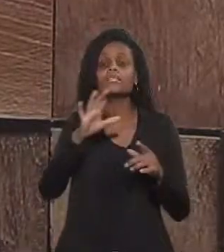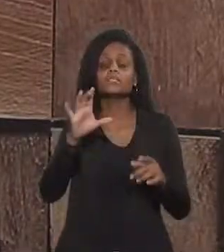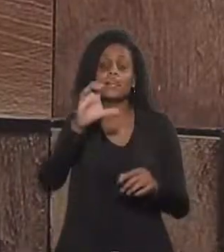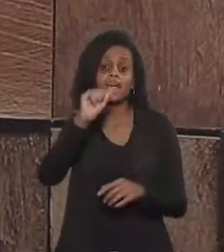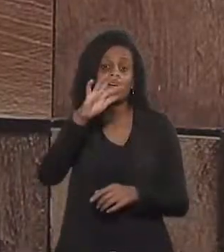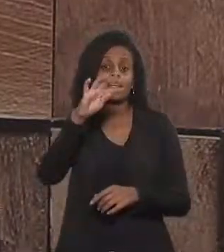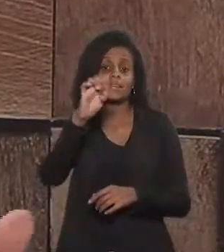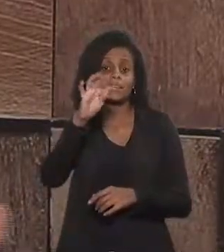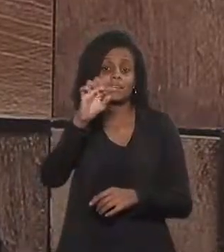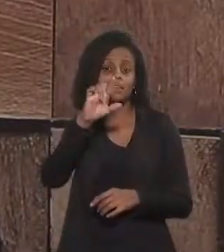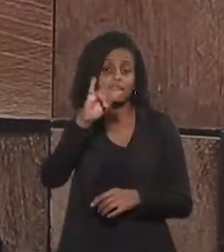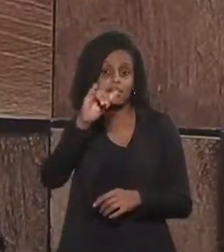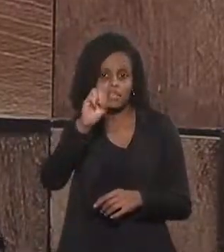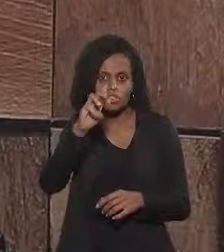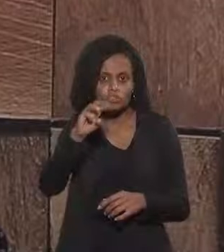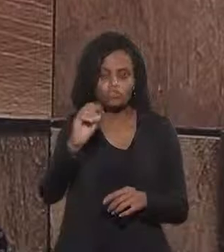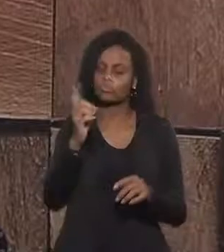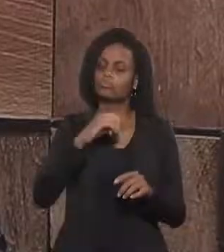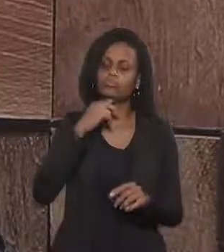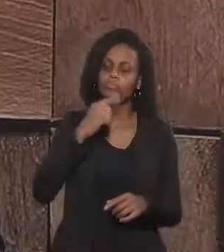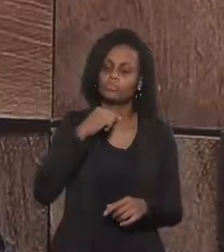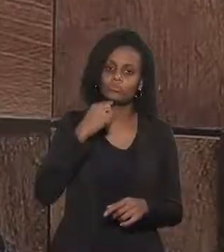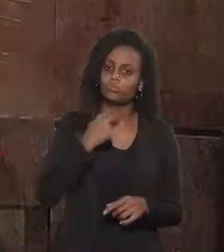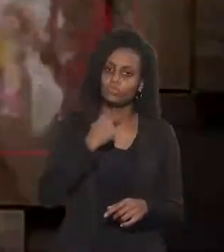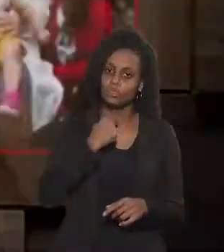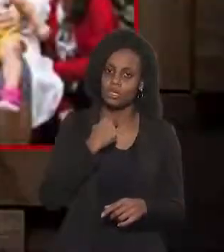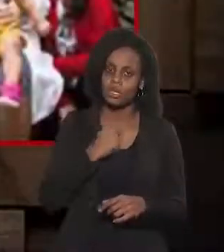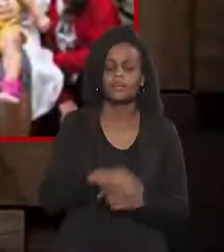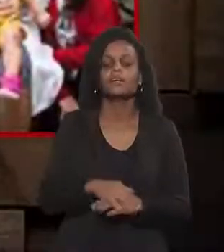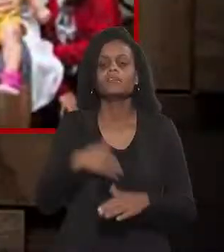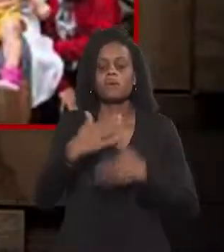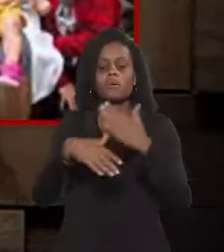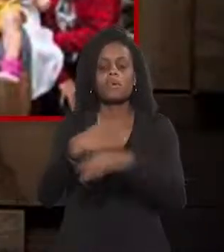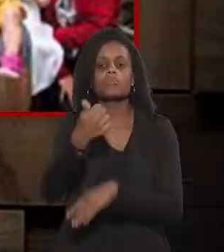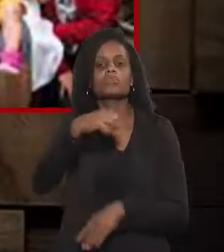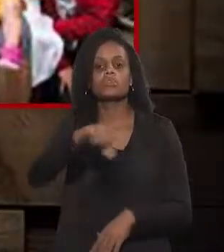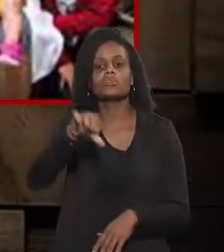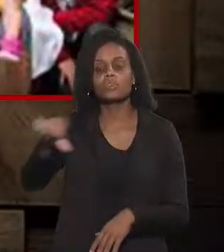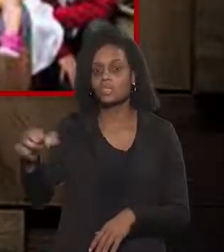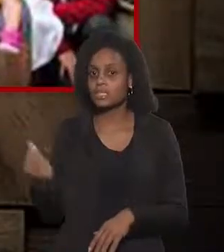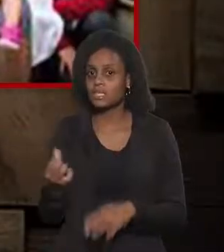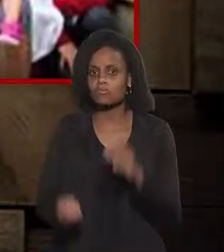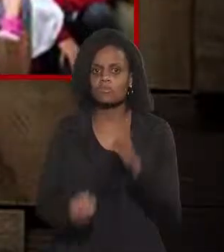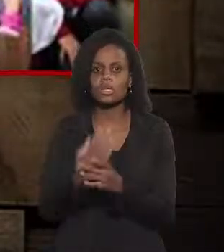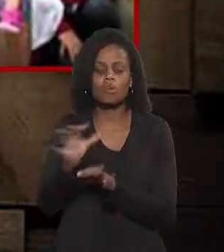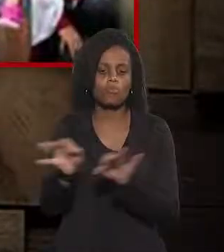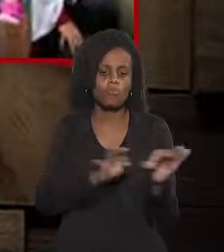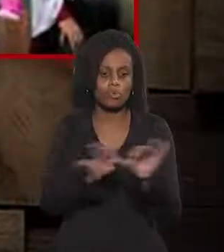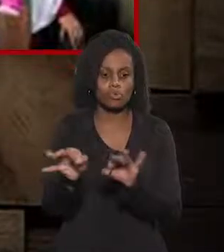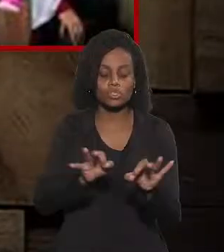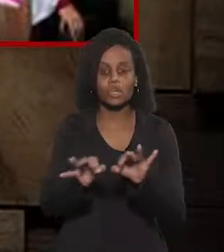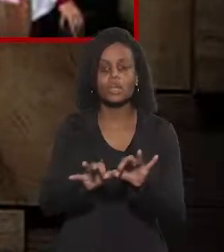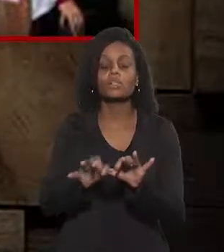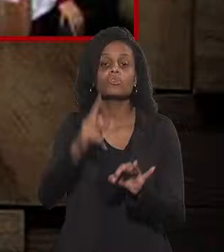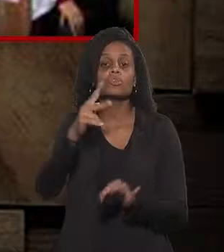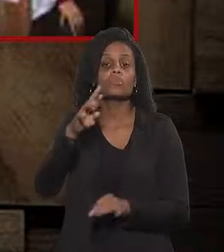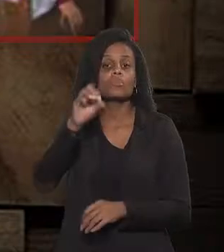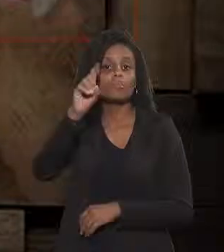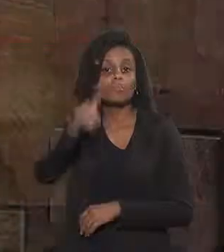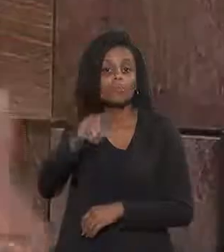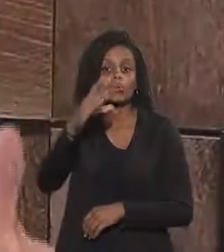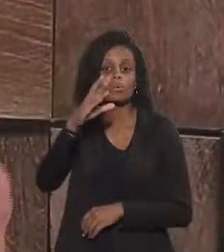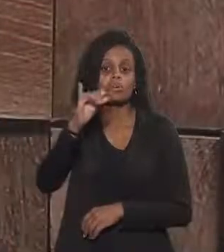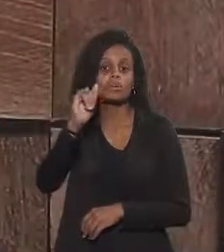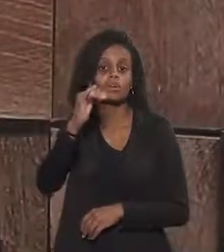cirurgia. Aí, em 96, eu resolvi criar o projeto Pro Criança Cardíaca para cuidar da criança carente. Eu fui procurar